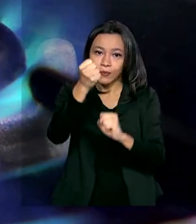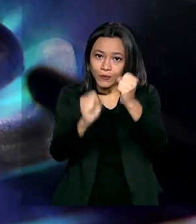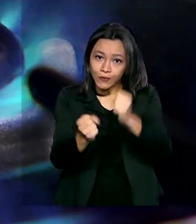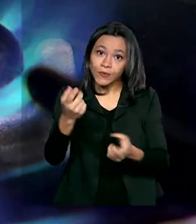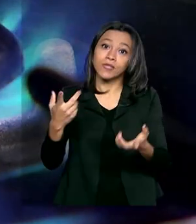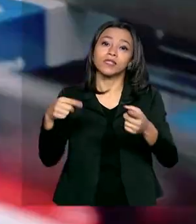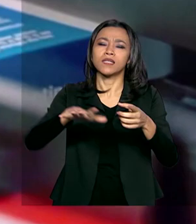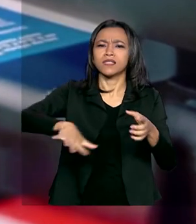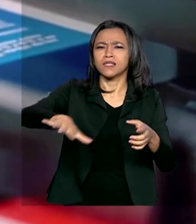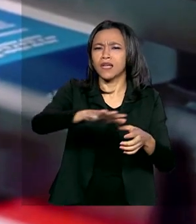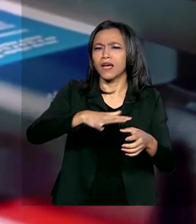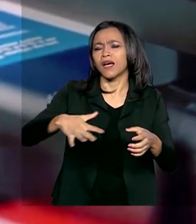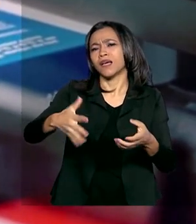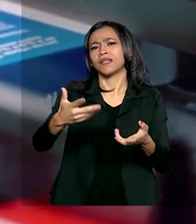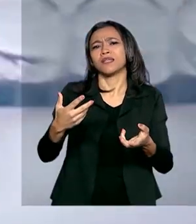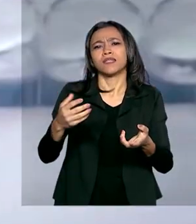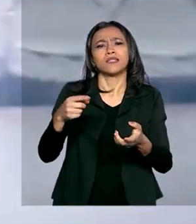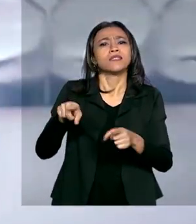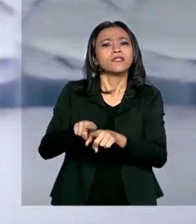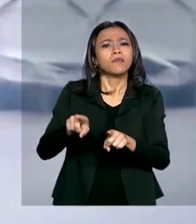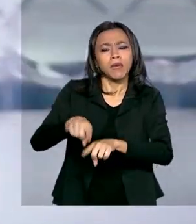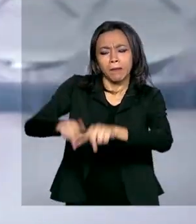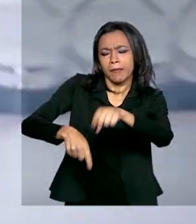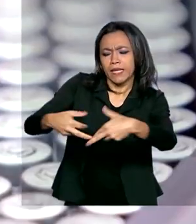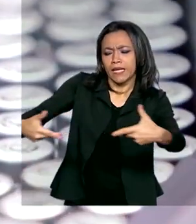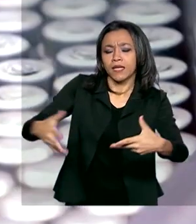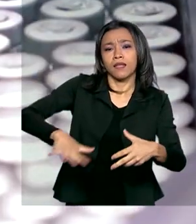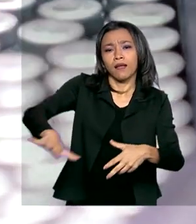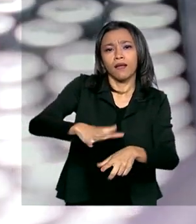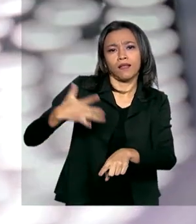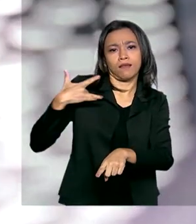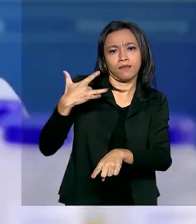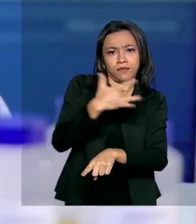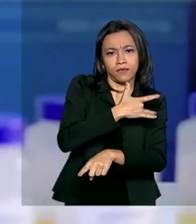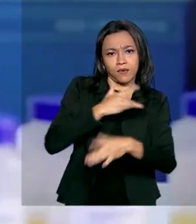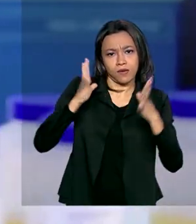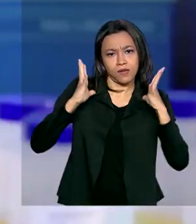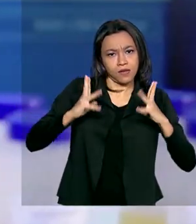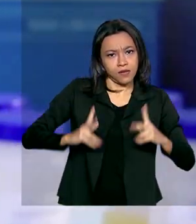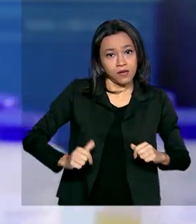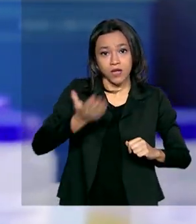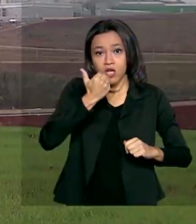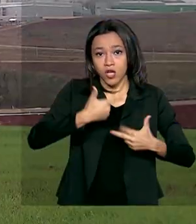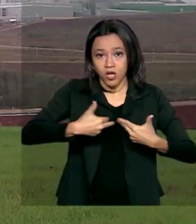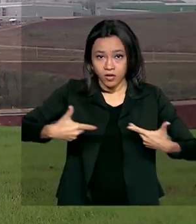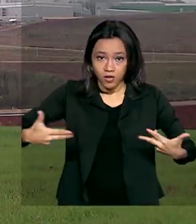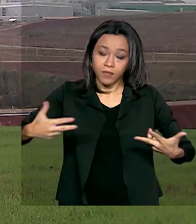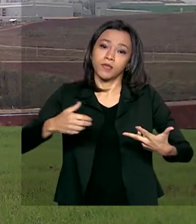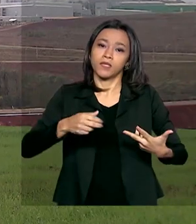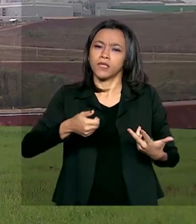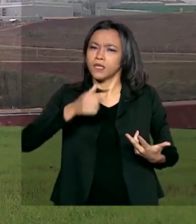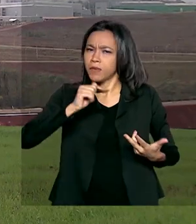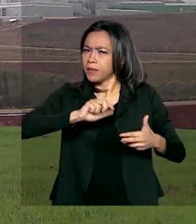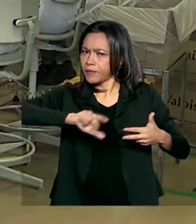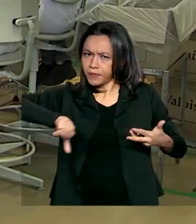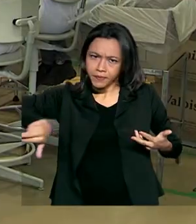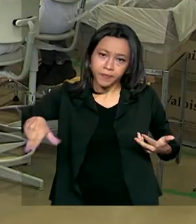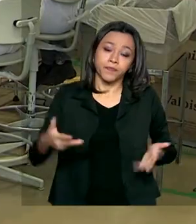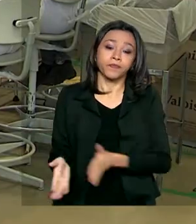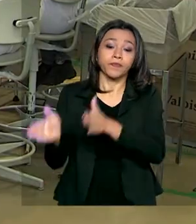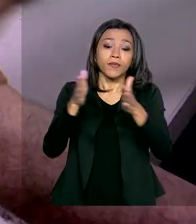petroquímicas de matérias primas ou produtos de saúde, higiene, alimentos e bebidas e atividades